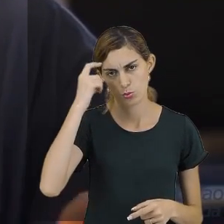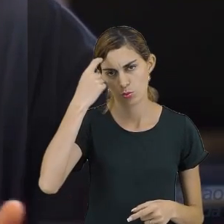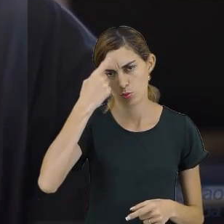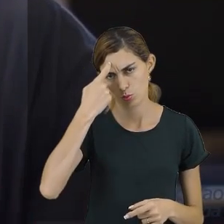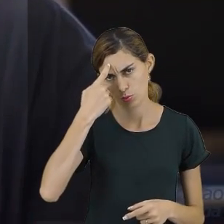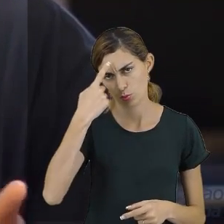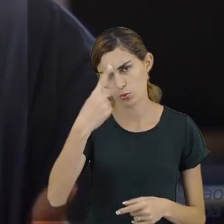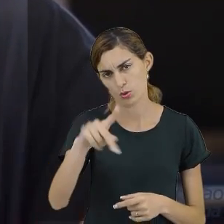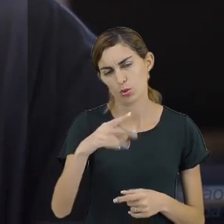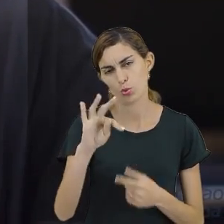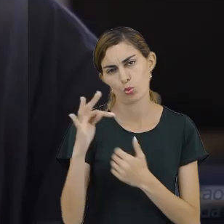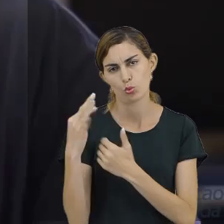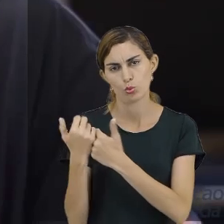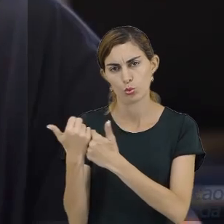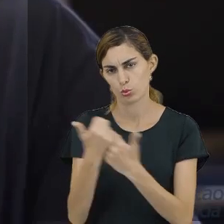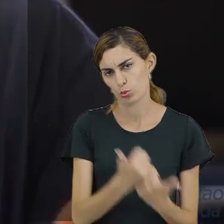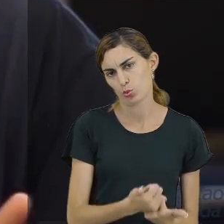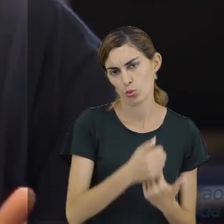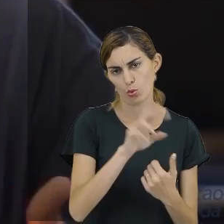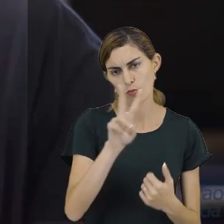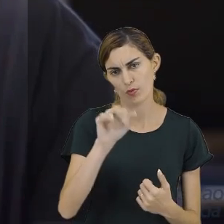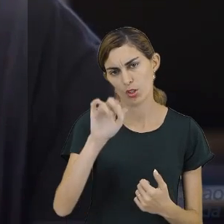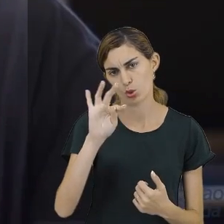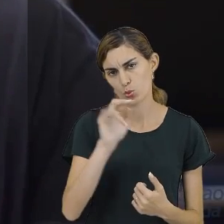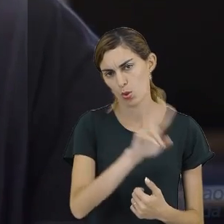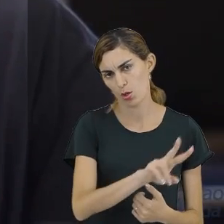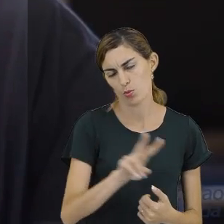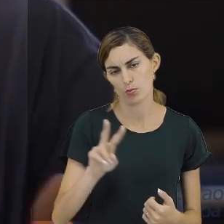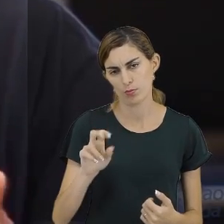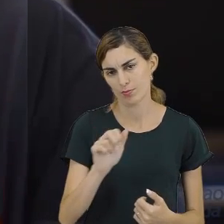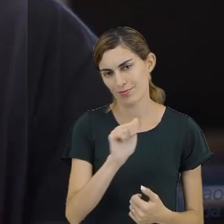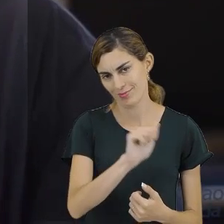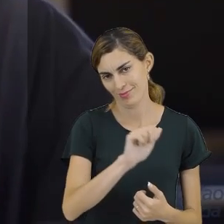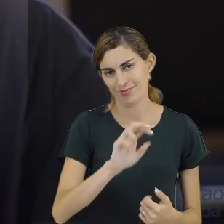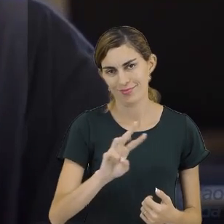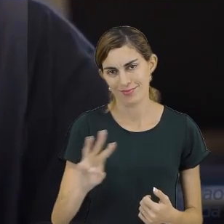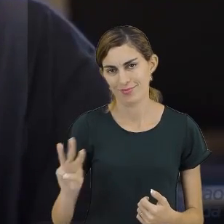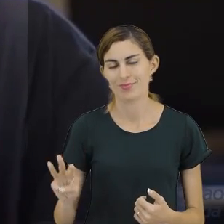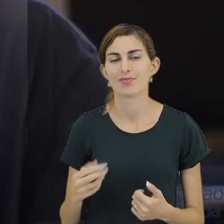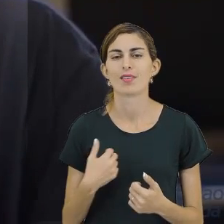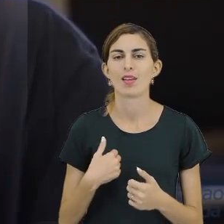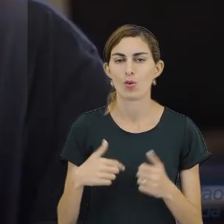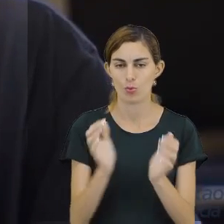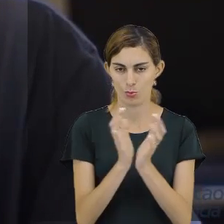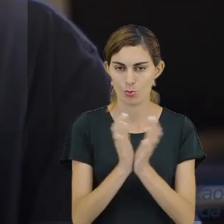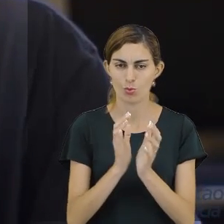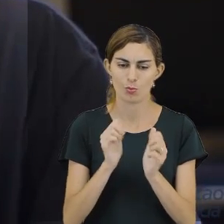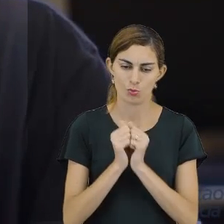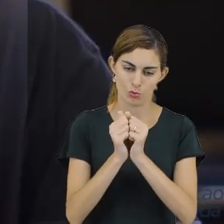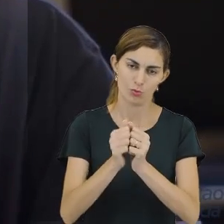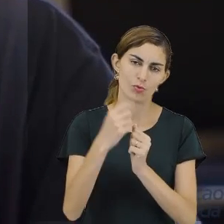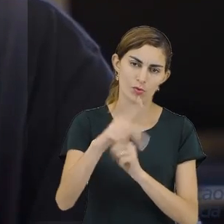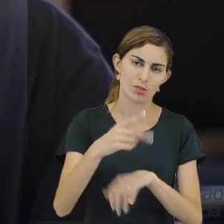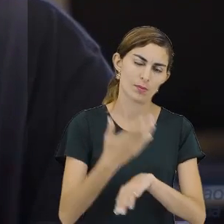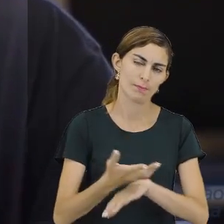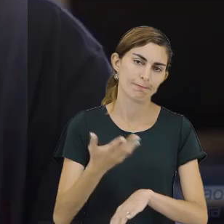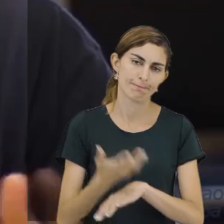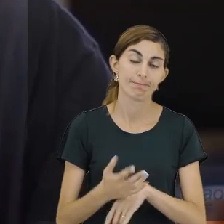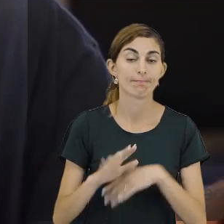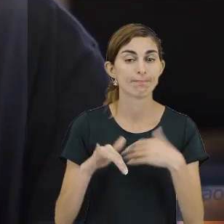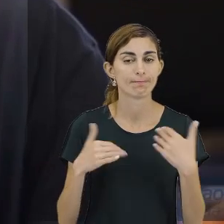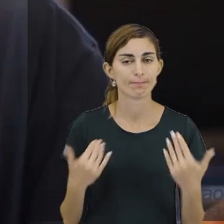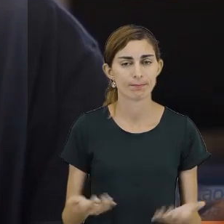suas dúvidas com o seu tutor virtual, lá com a equipe que está acompanhando você em relação à sua